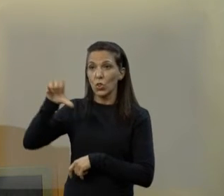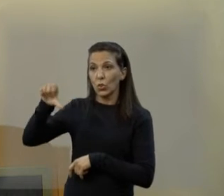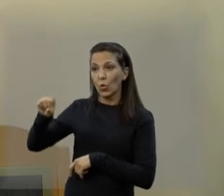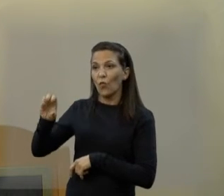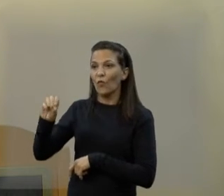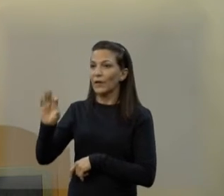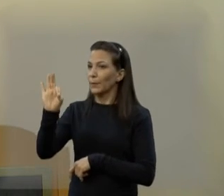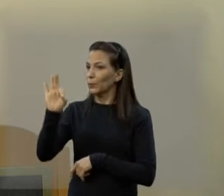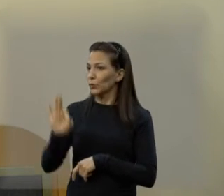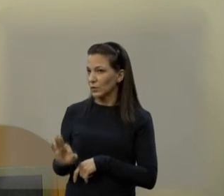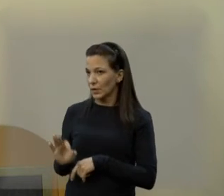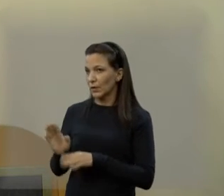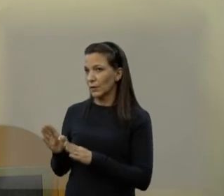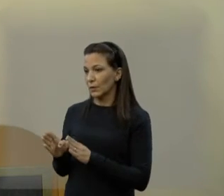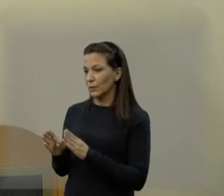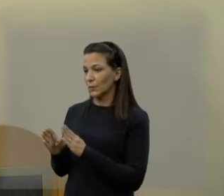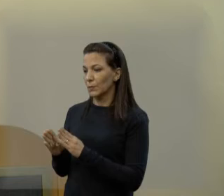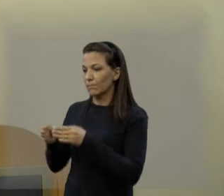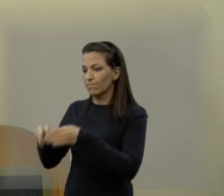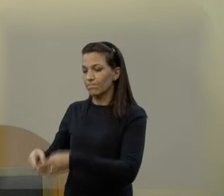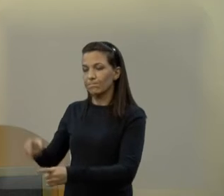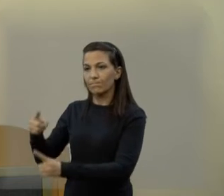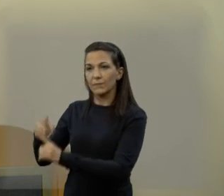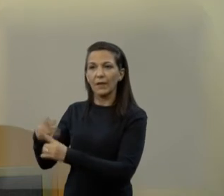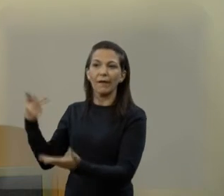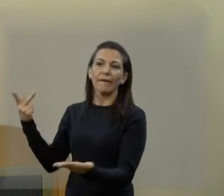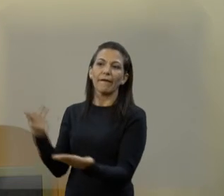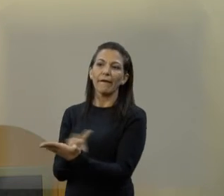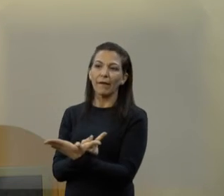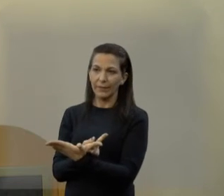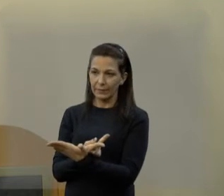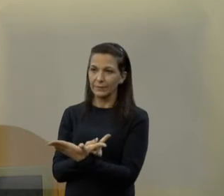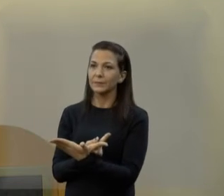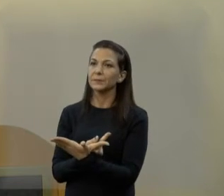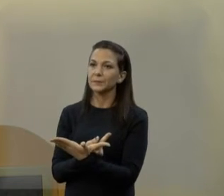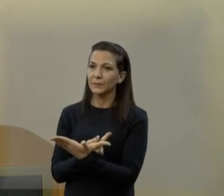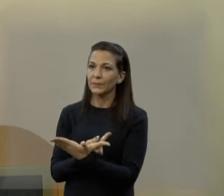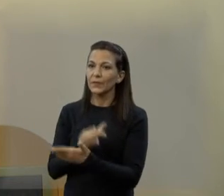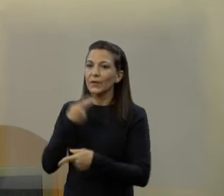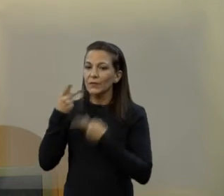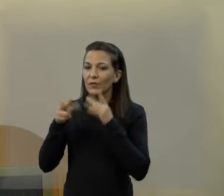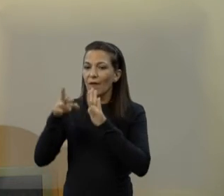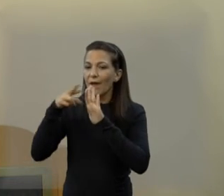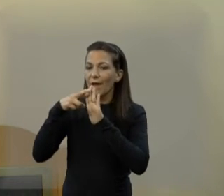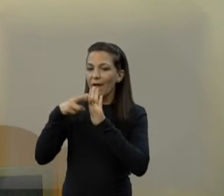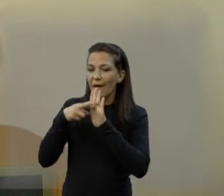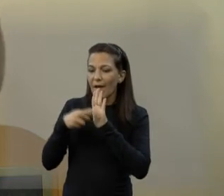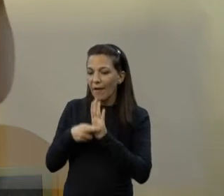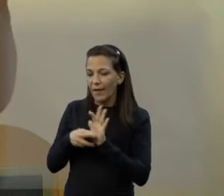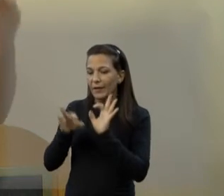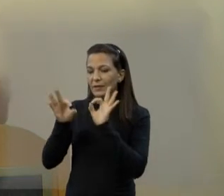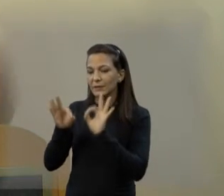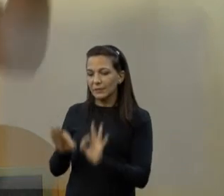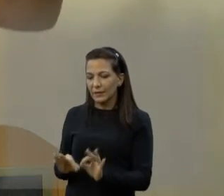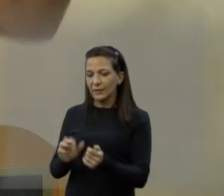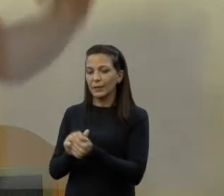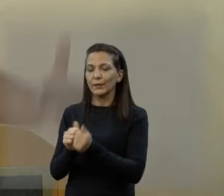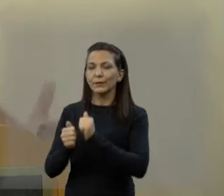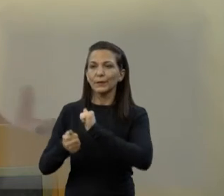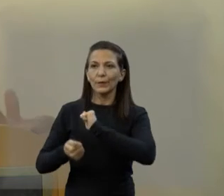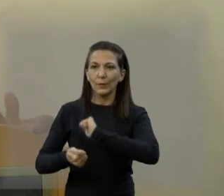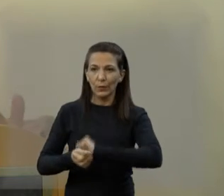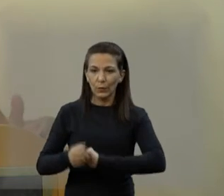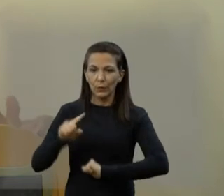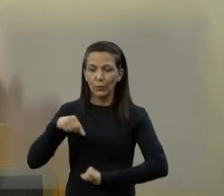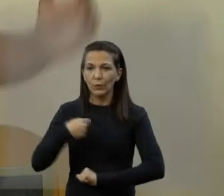porcento das sepulturas estão irregulares nós estamos falando de regularização nós estamos falando da nossa